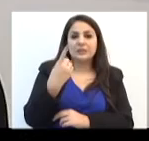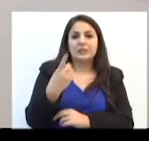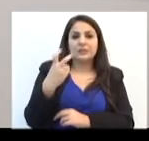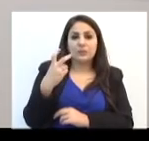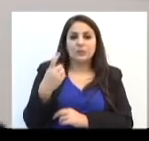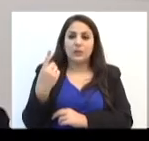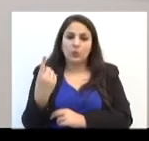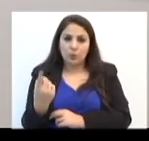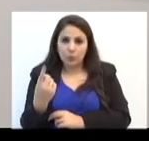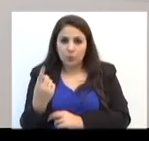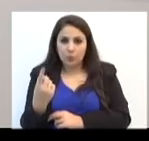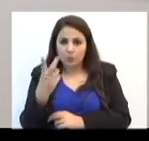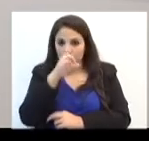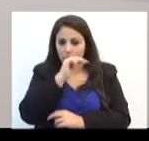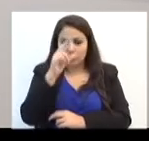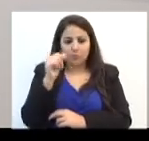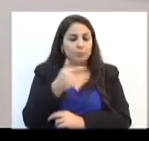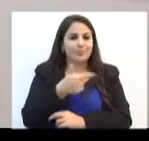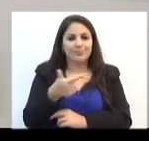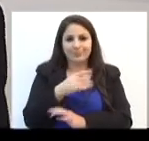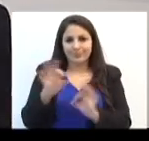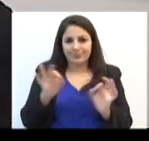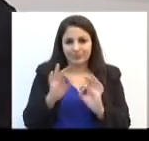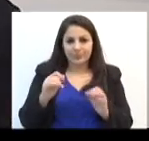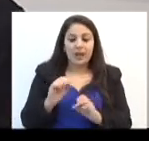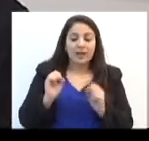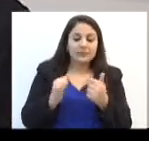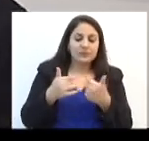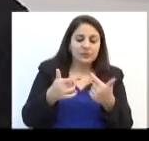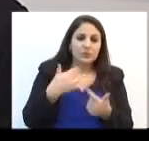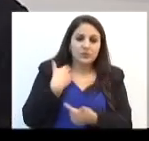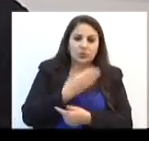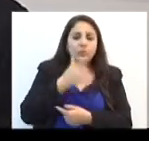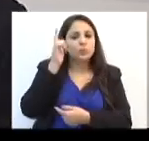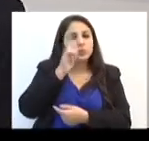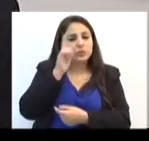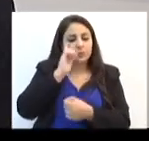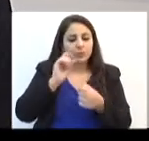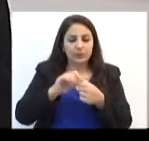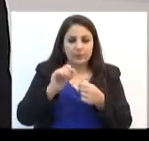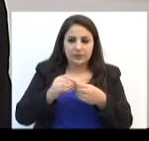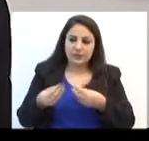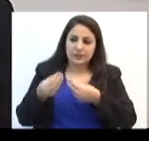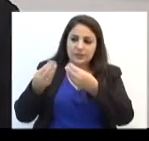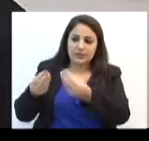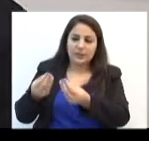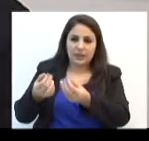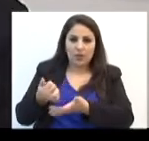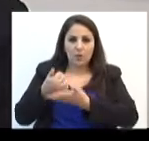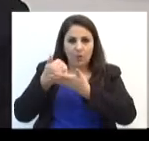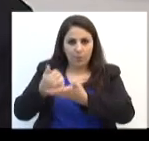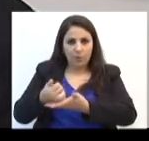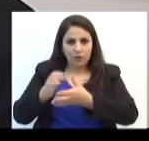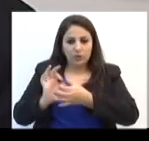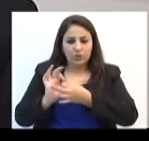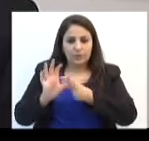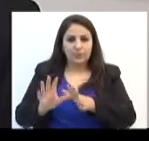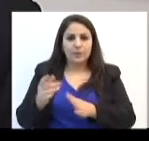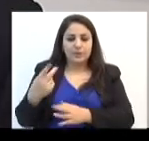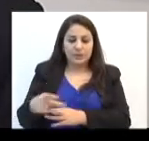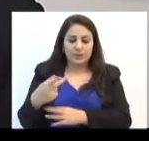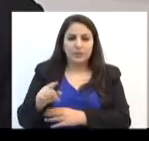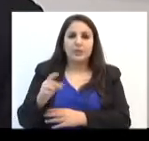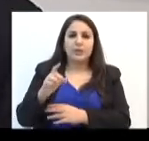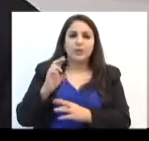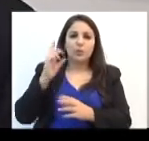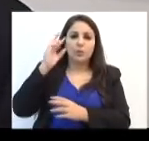151 municípios desprovidos. A ação que nós conseguimos fazer do IBAMA, entregar aquela moção de apoio que aprovamos aqui, o